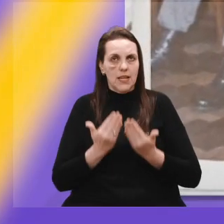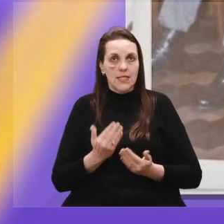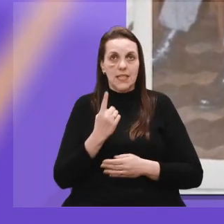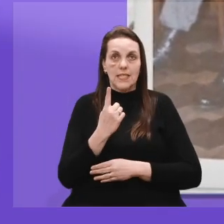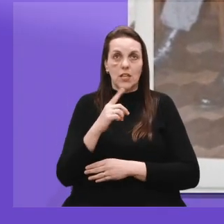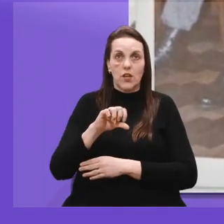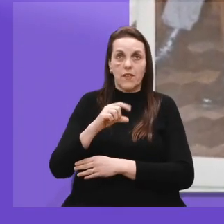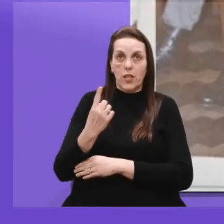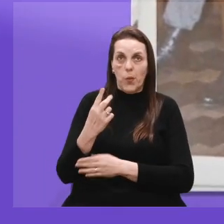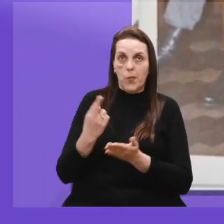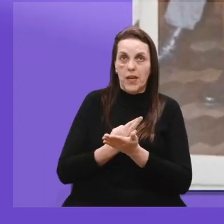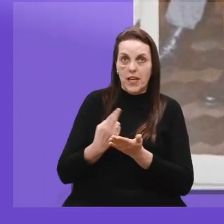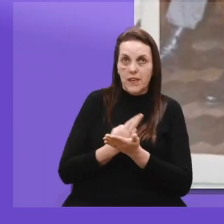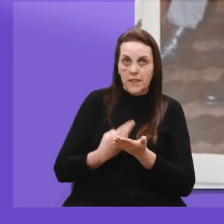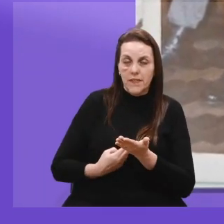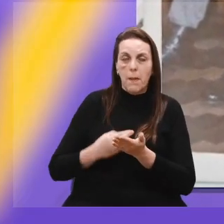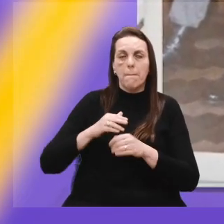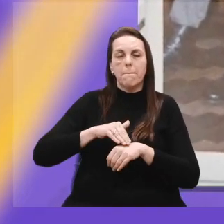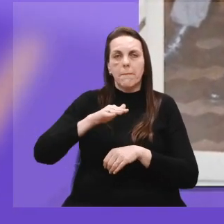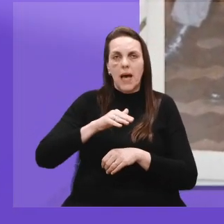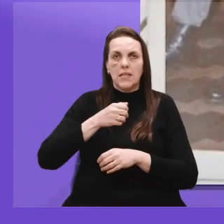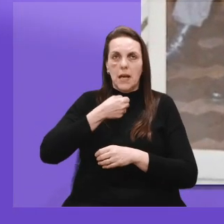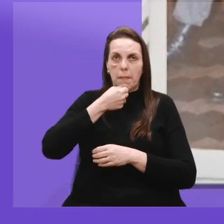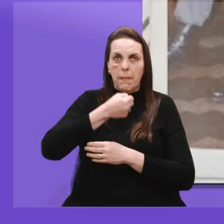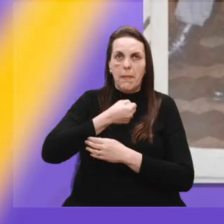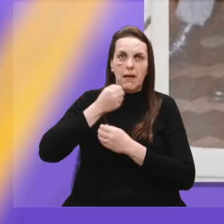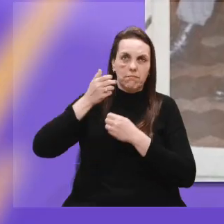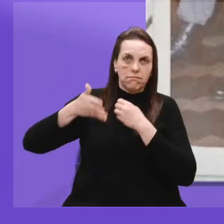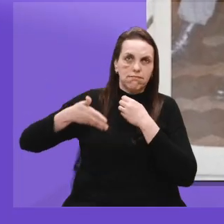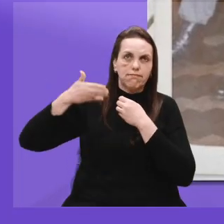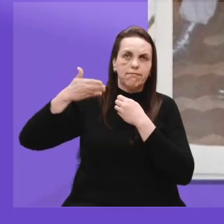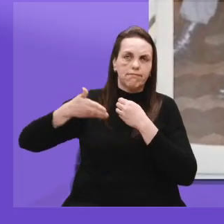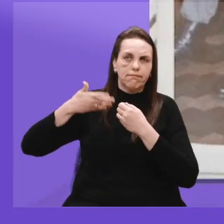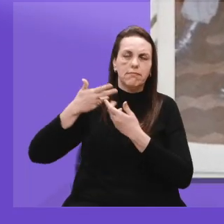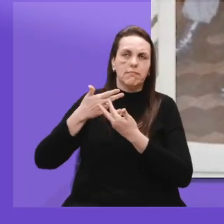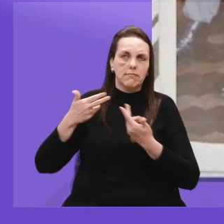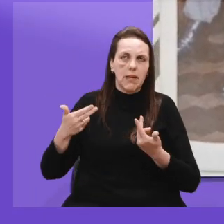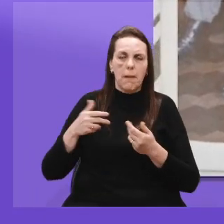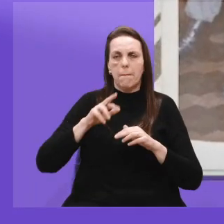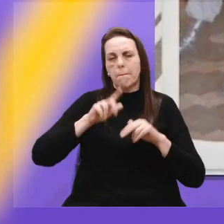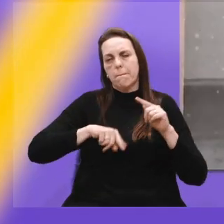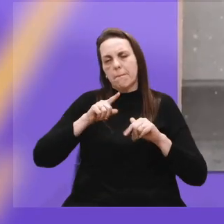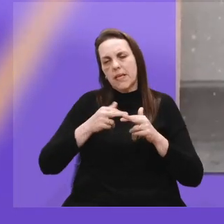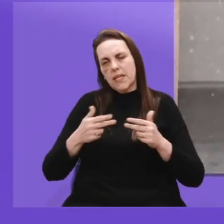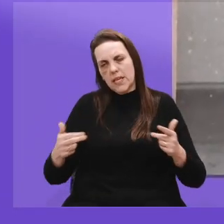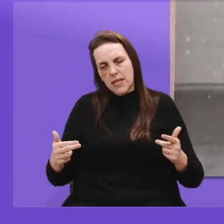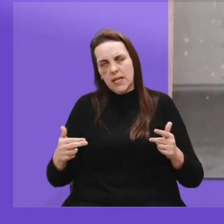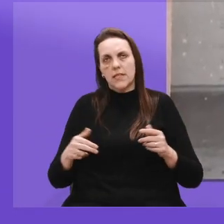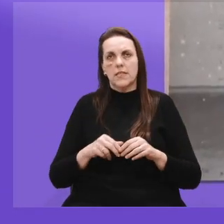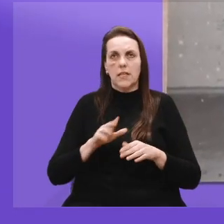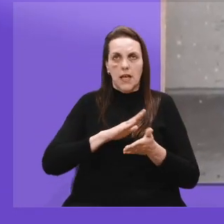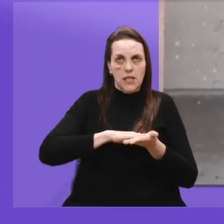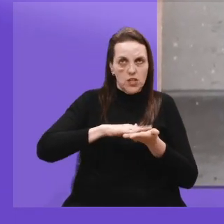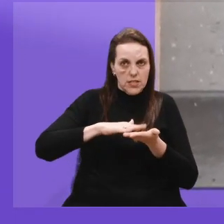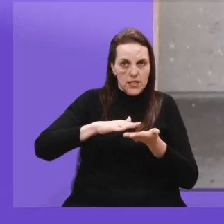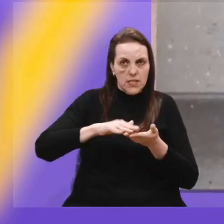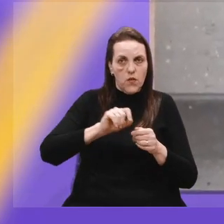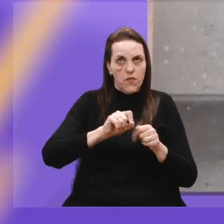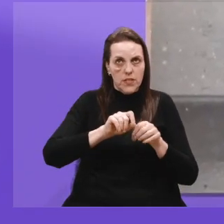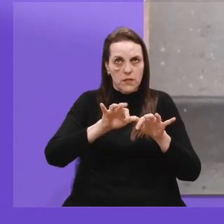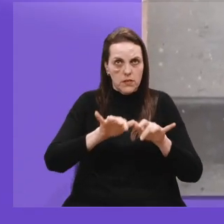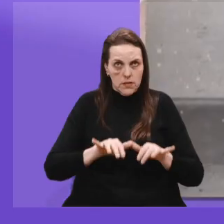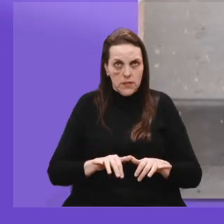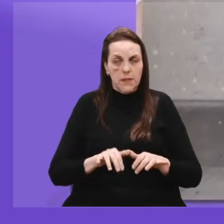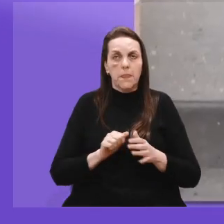analisei 191 periódicos, mais os pronunciamentos e todos os demais materiais, num primeiro momento para a dissertação, porque já